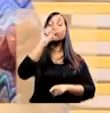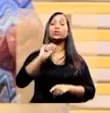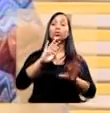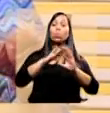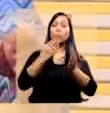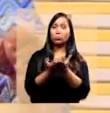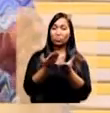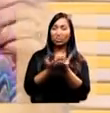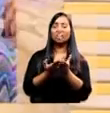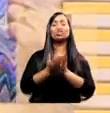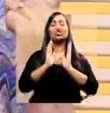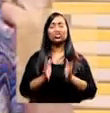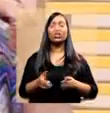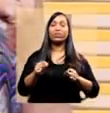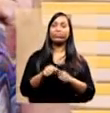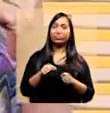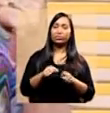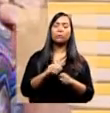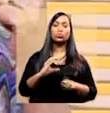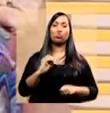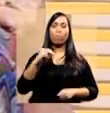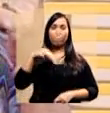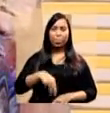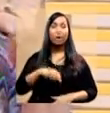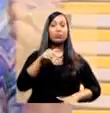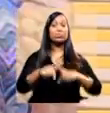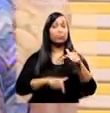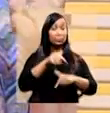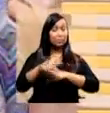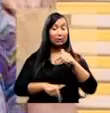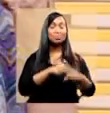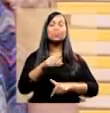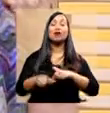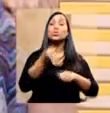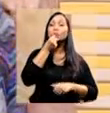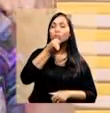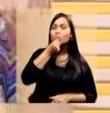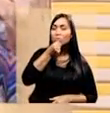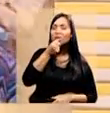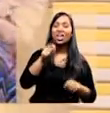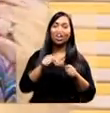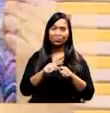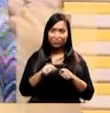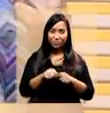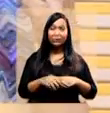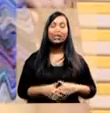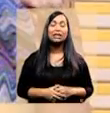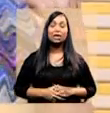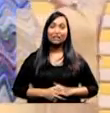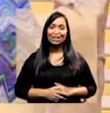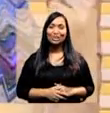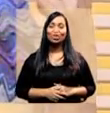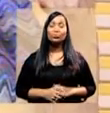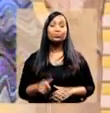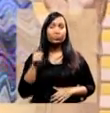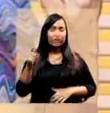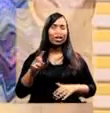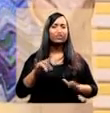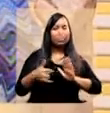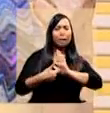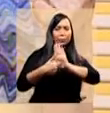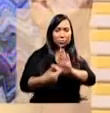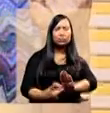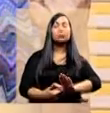com a educação. Sim. Já fizemos até com a COPEN aquele trabalho que documentário, foi feito, documentário, lá que